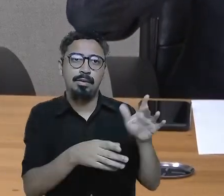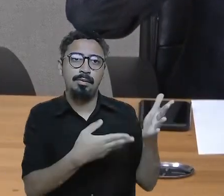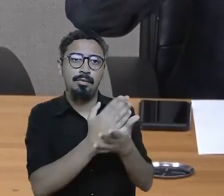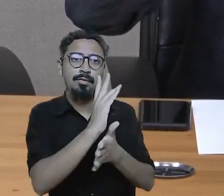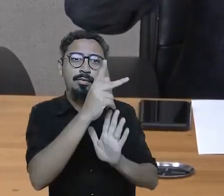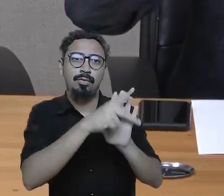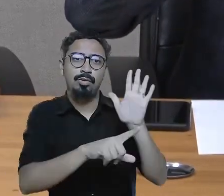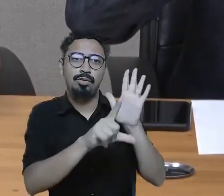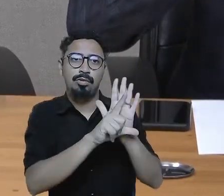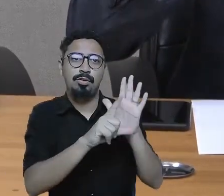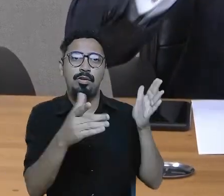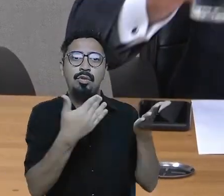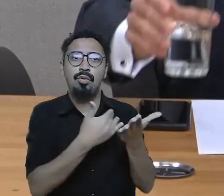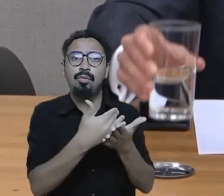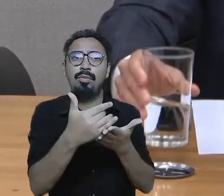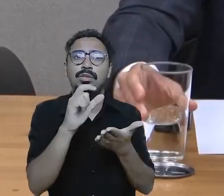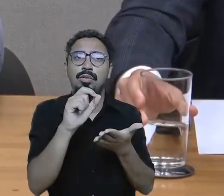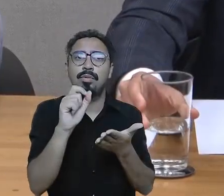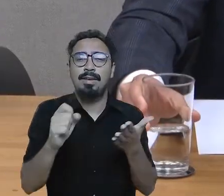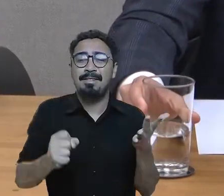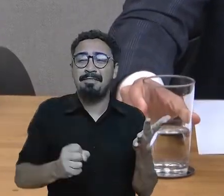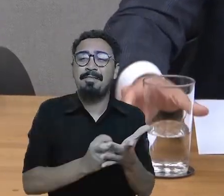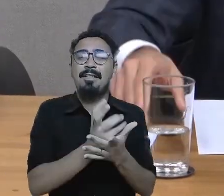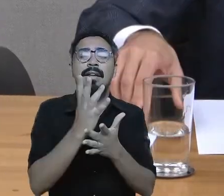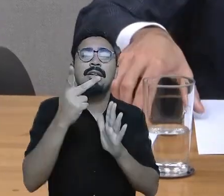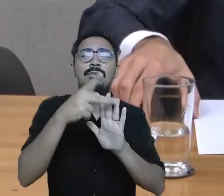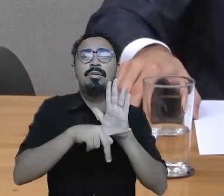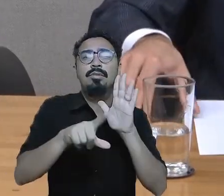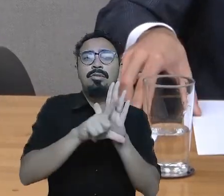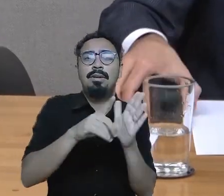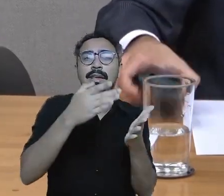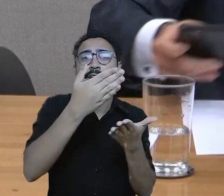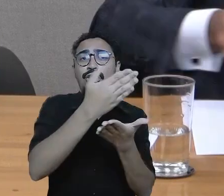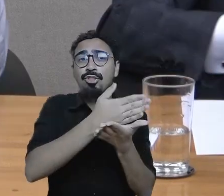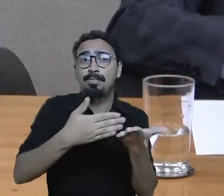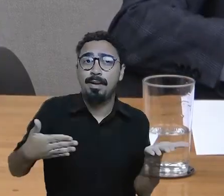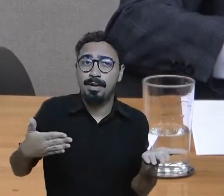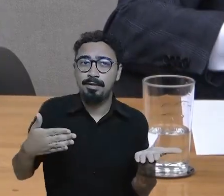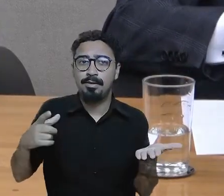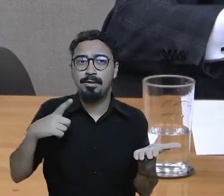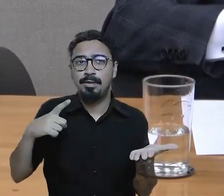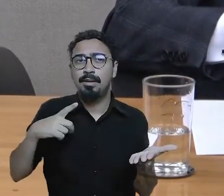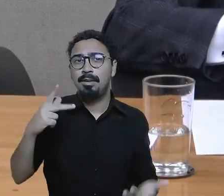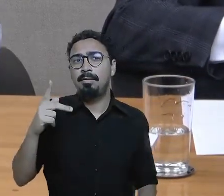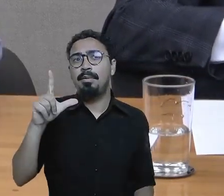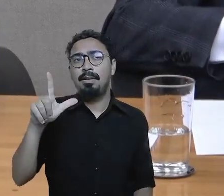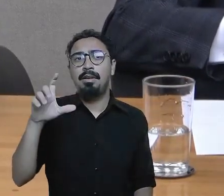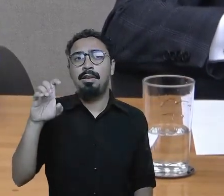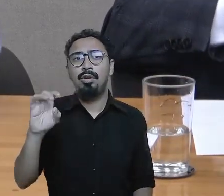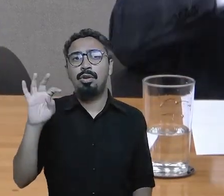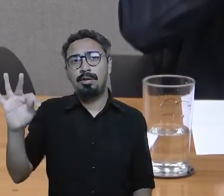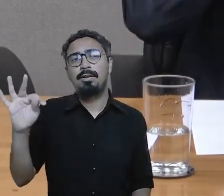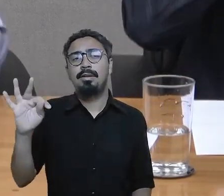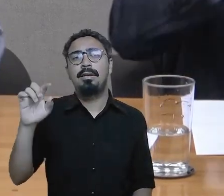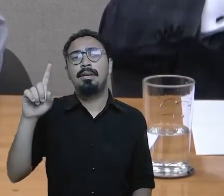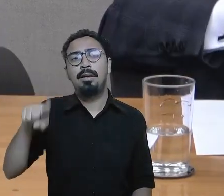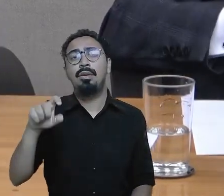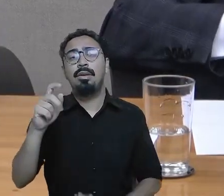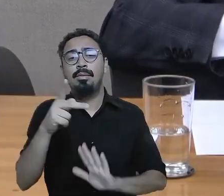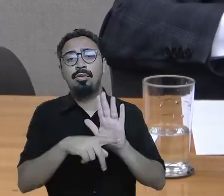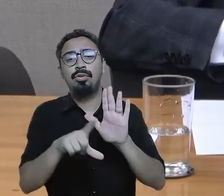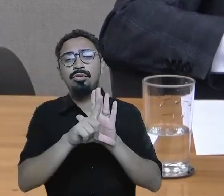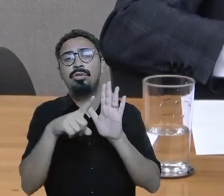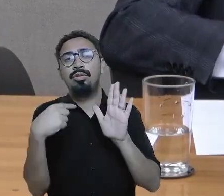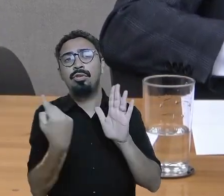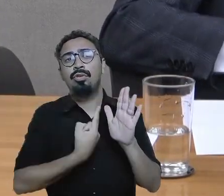vai começar a chegar um monte de projeto de lei fatiado em relação ao pdot e a luaz nem como projeto de lei complementar mas como projeto de lei porque nós estamos abrindo um